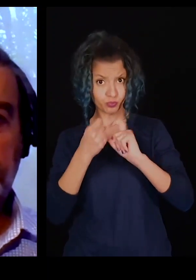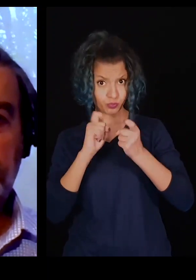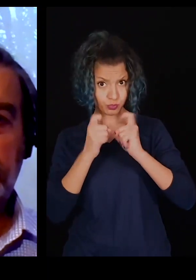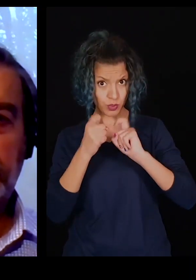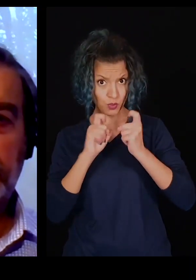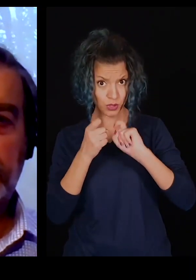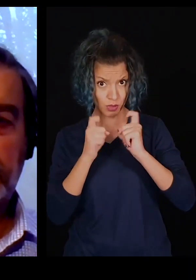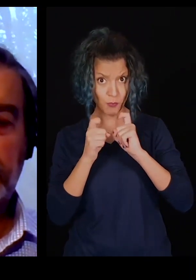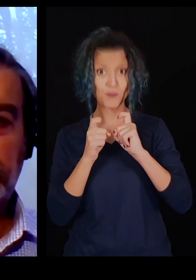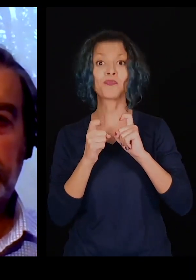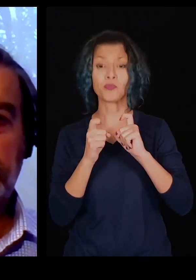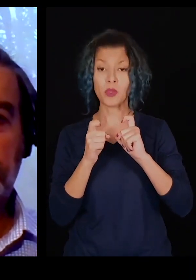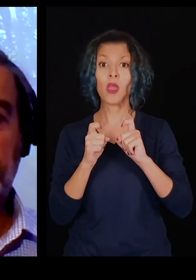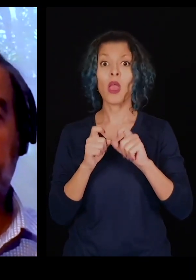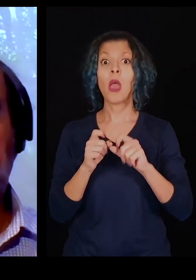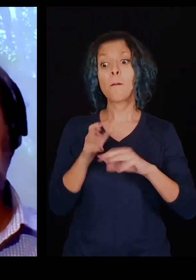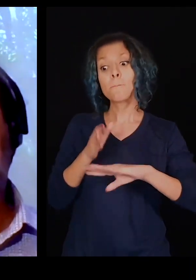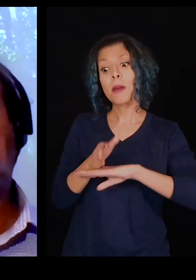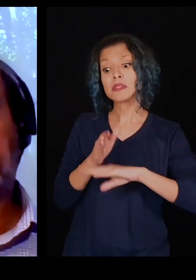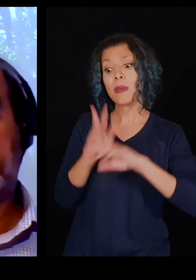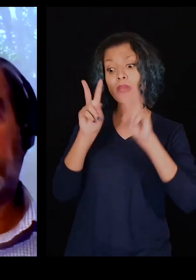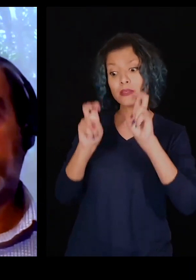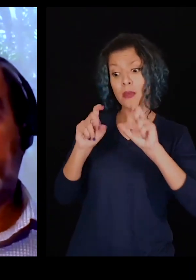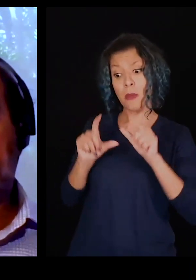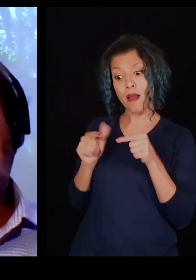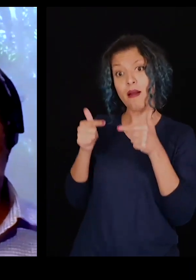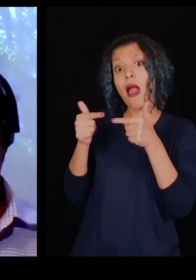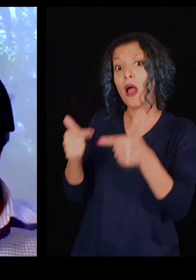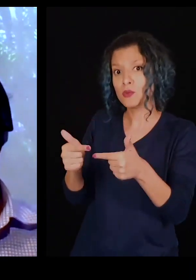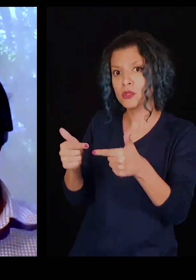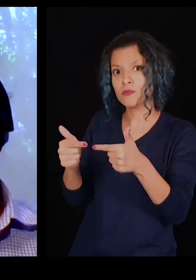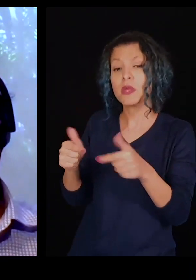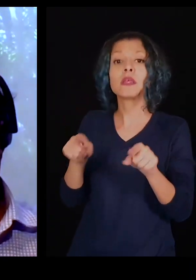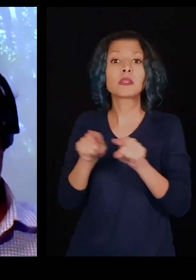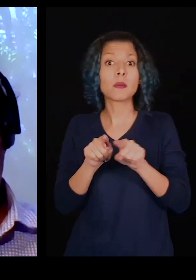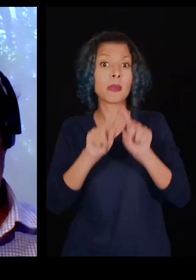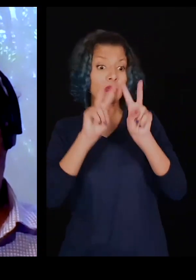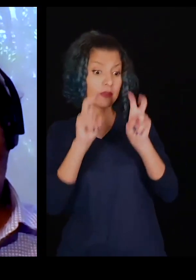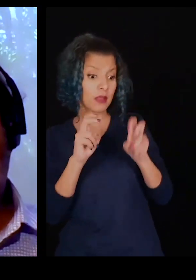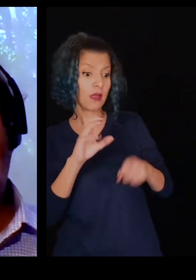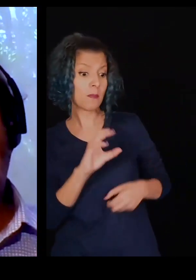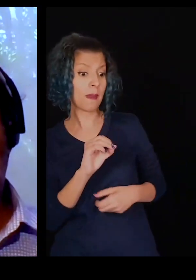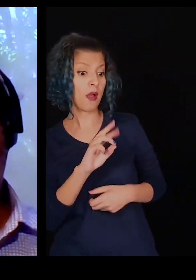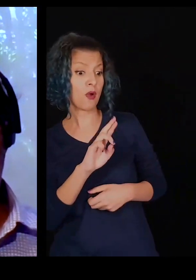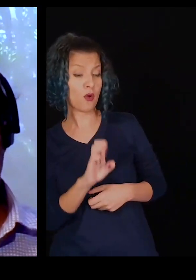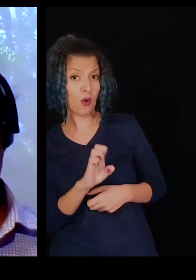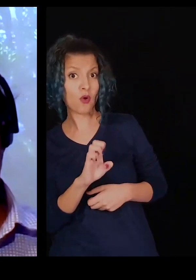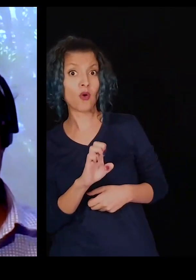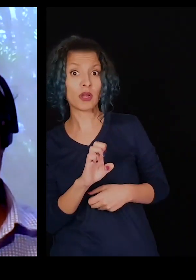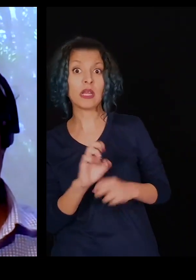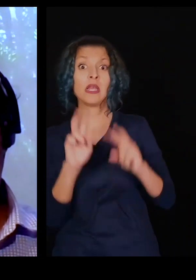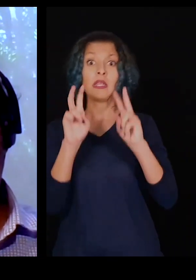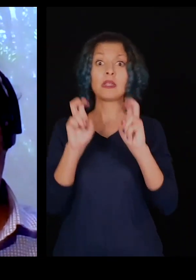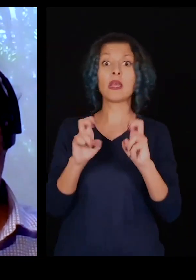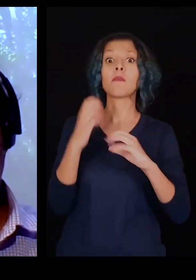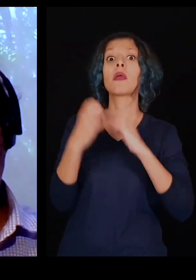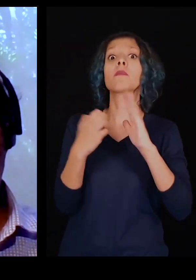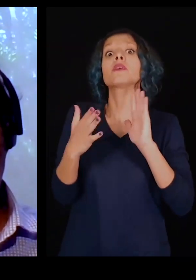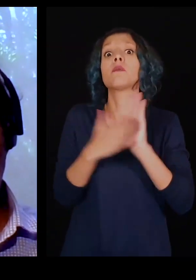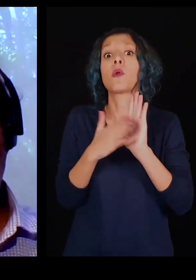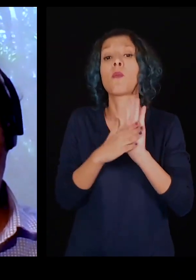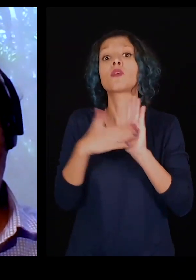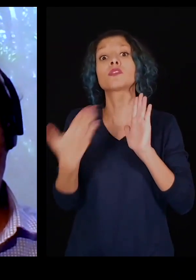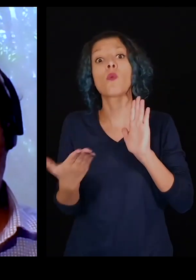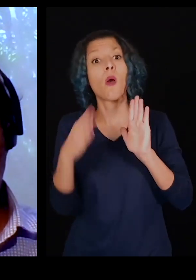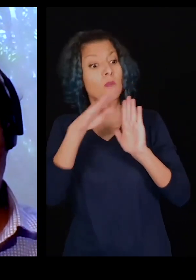das causas, mas para também opinarem sobre o COR, opinarem sobre os propósitos da empresa diante da